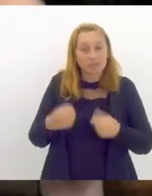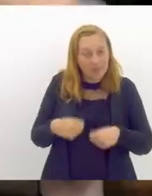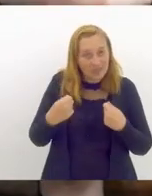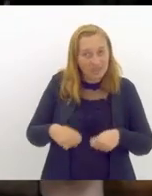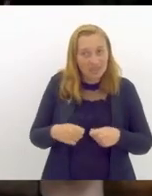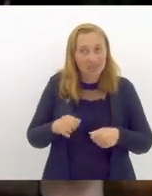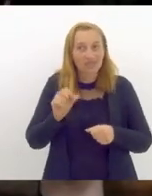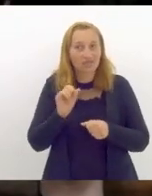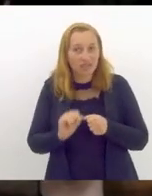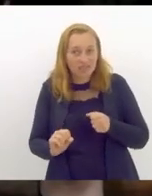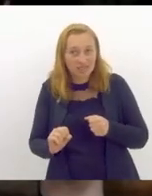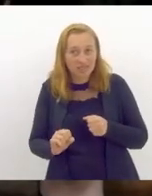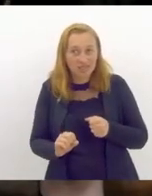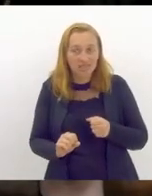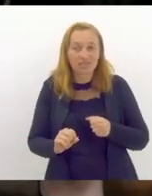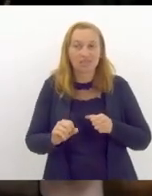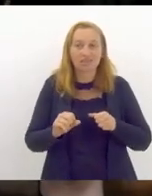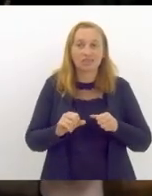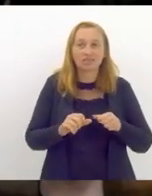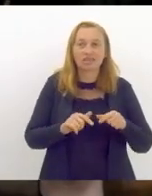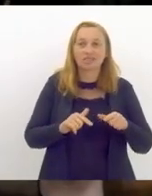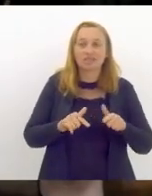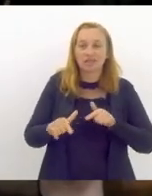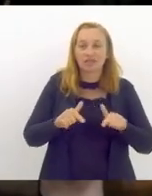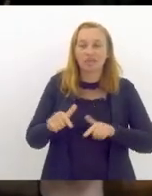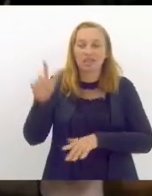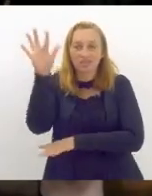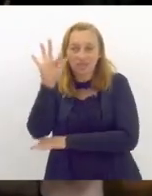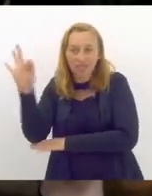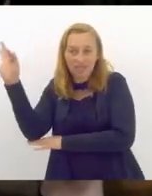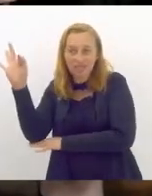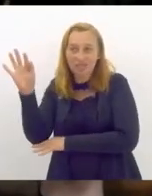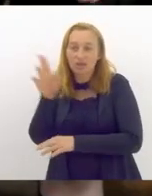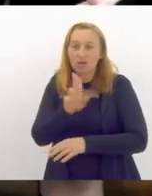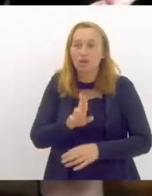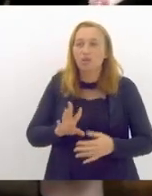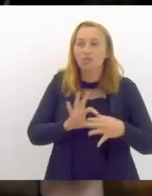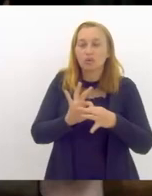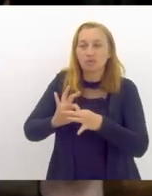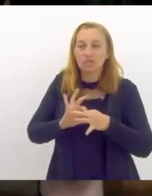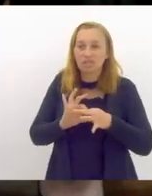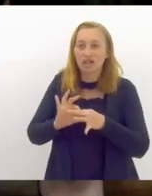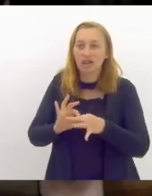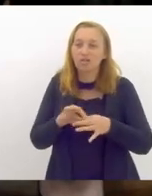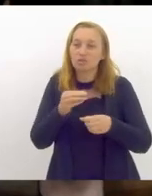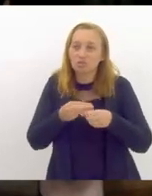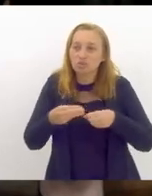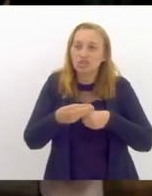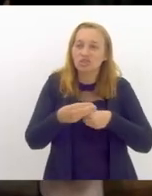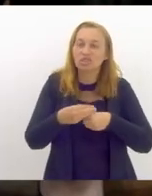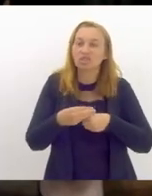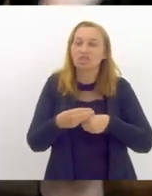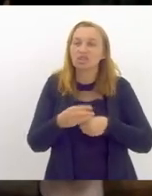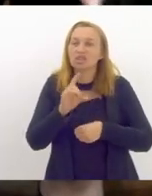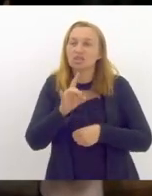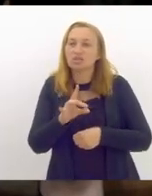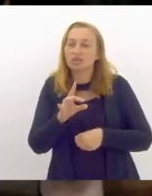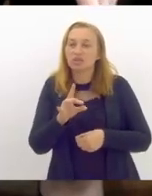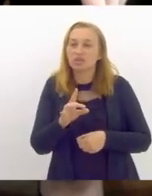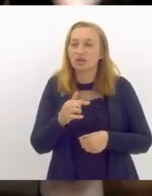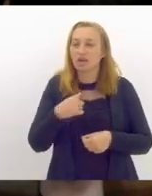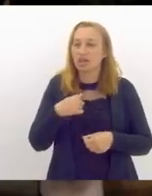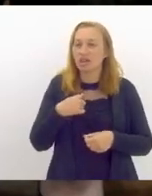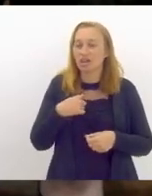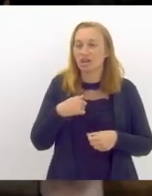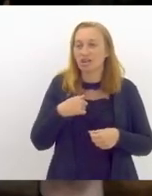exercer o seu comando federativo aqui né Ele é União dos Municípios aqui se deixar não adianta soltar que eu tô